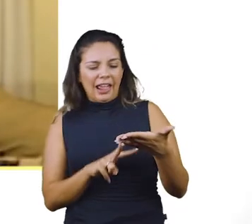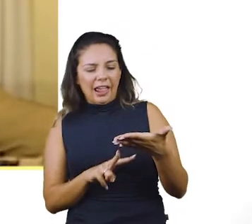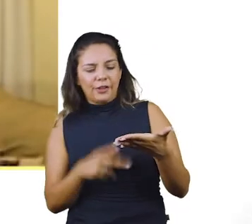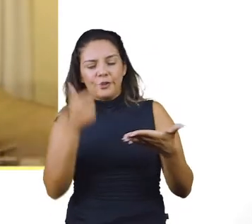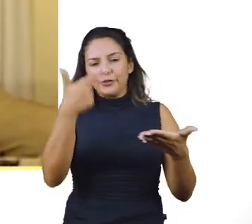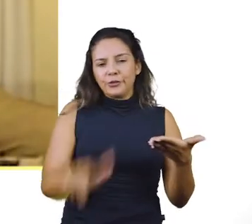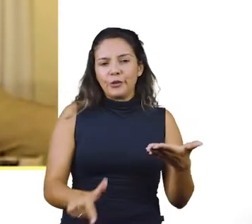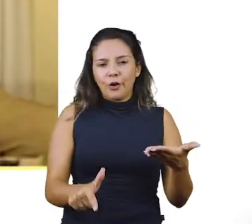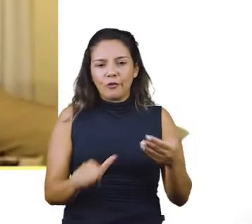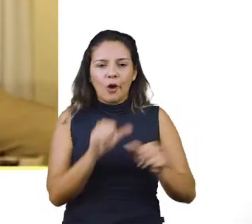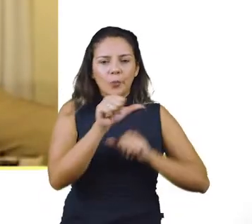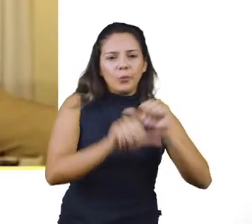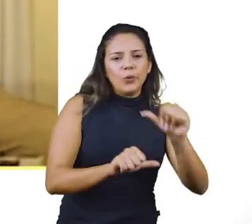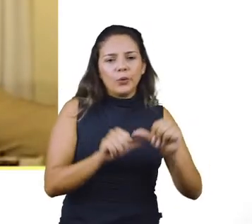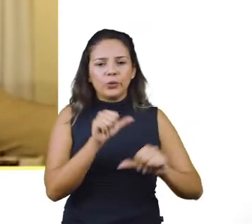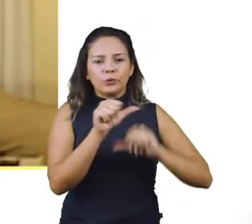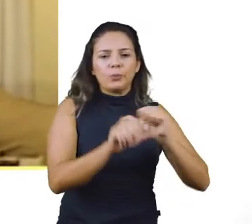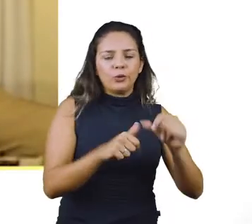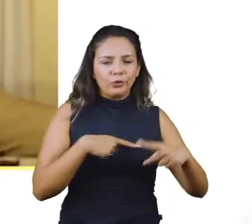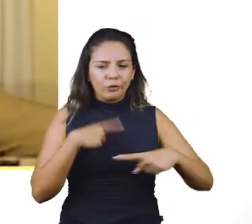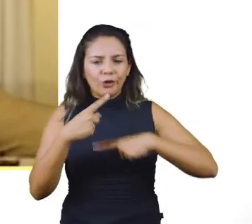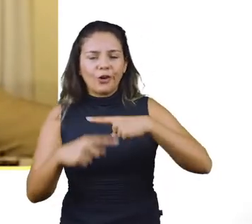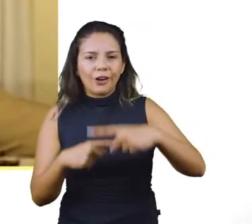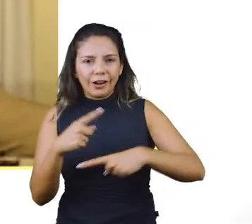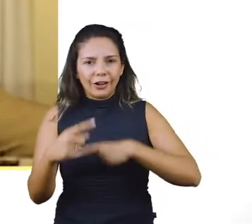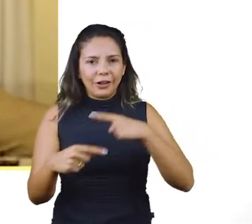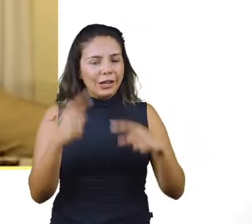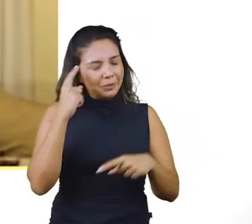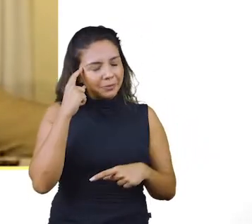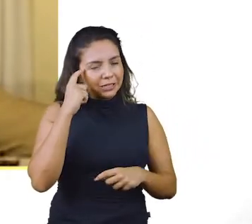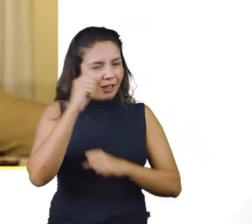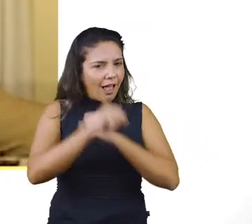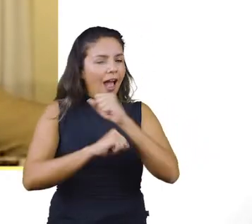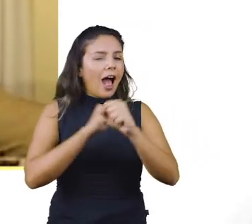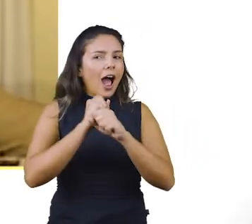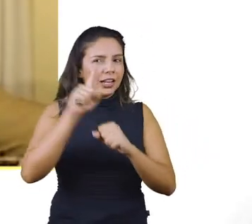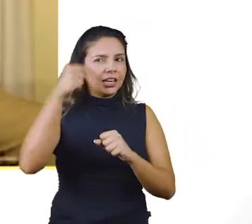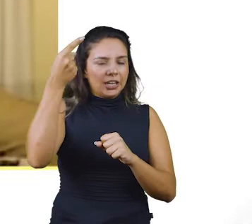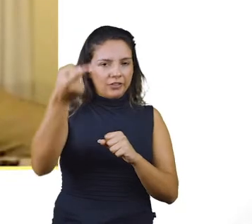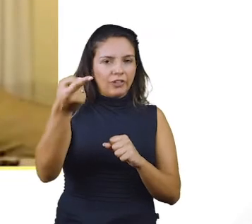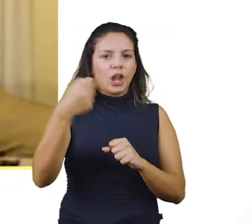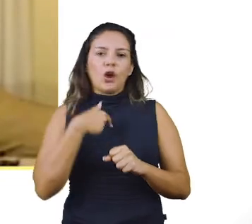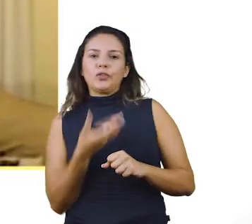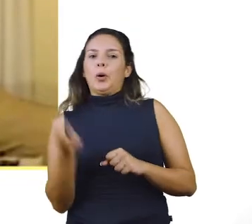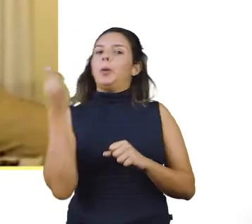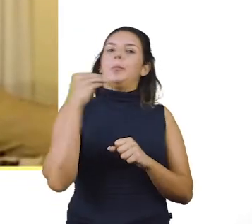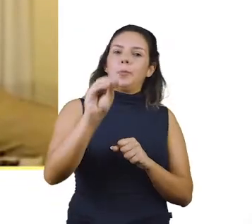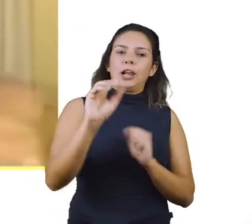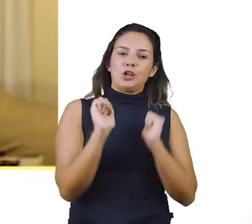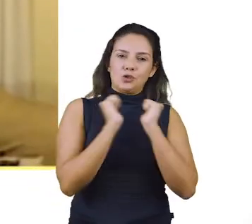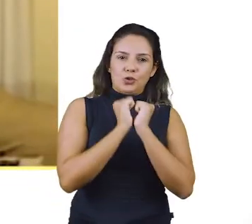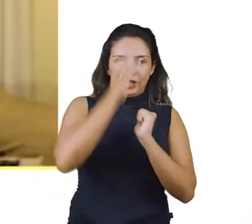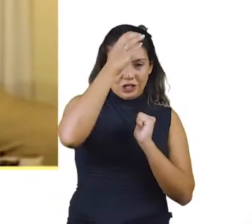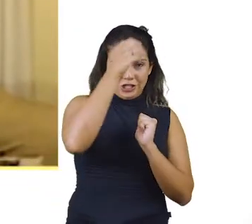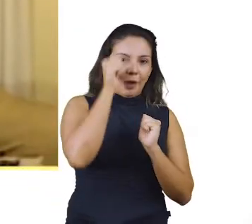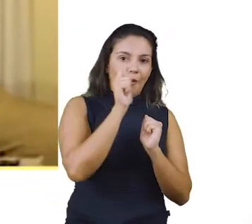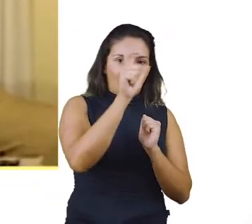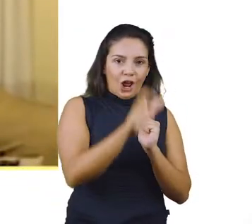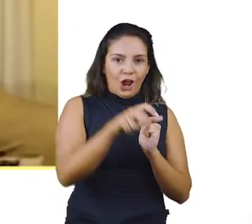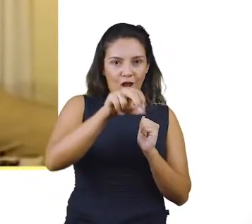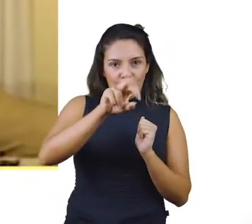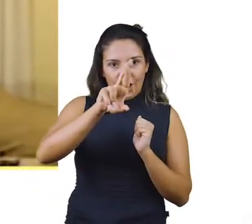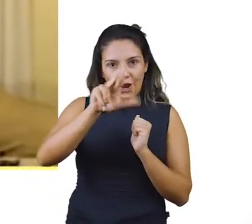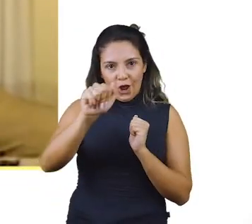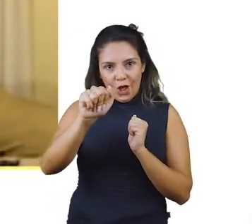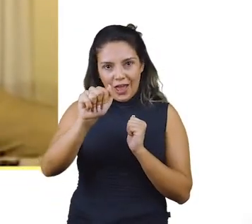mais alguma coisa, estou enrolando, mas eu penso que para o ano que vem já quero, junto com a Tia Nora, esse personagem que é